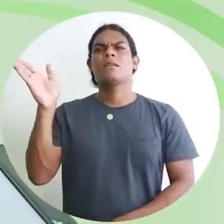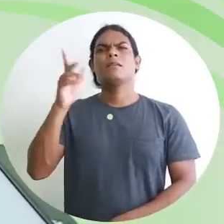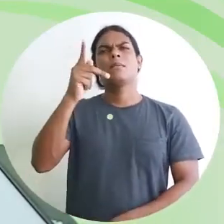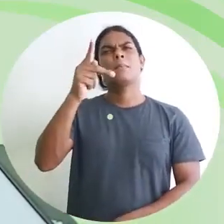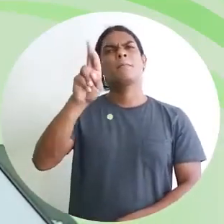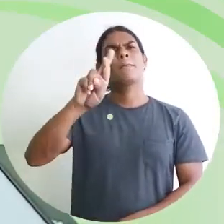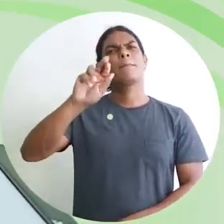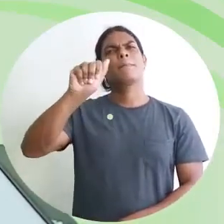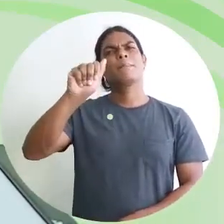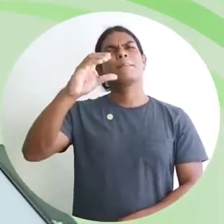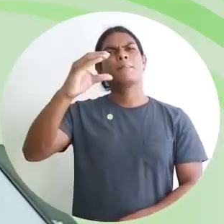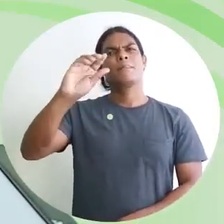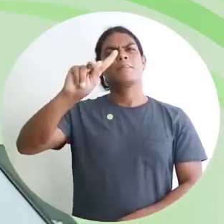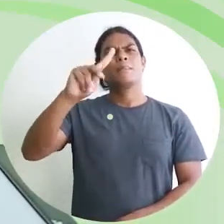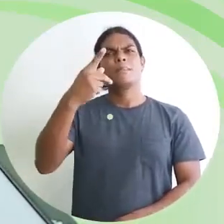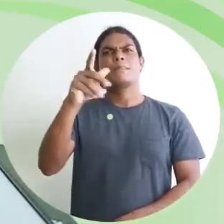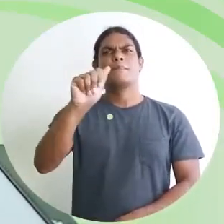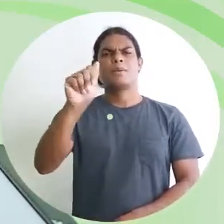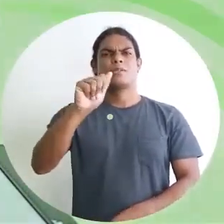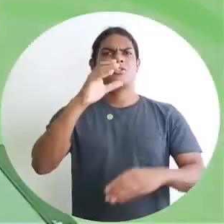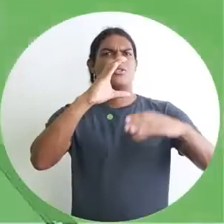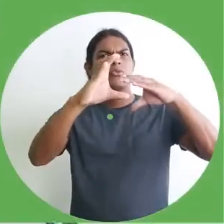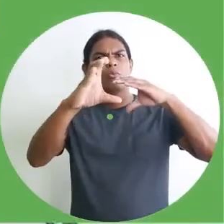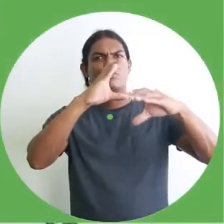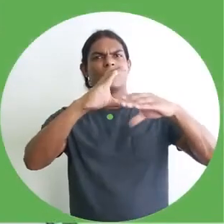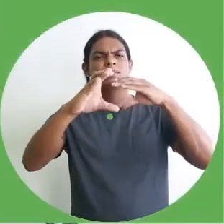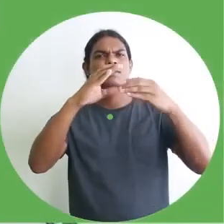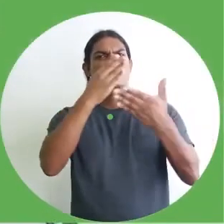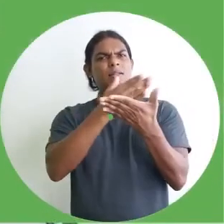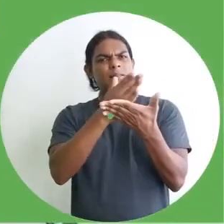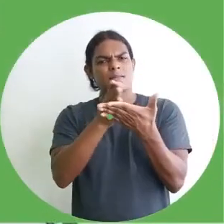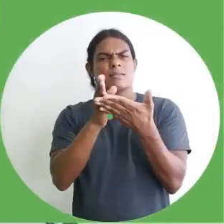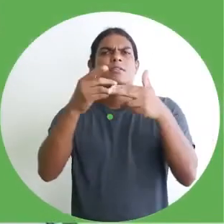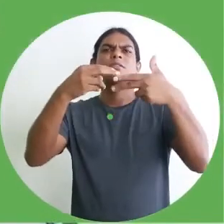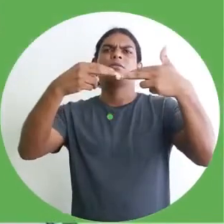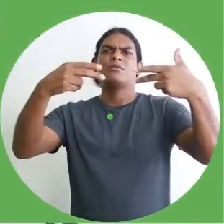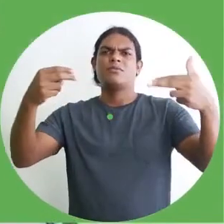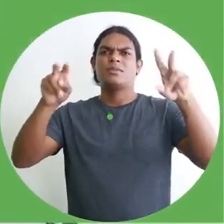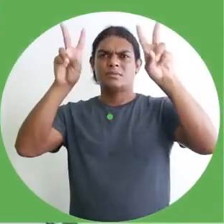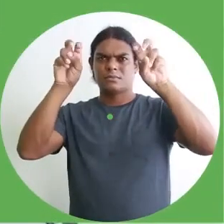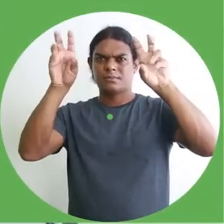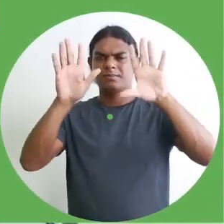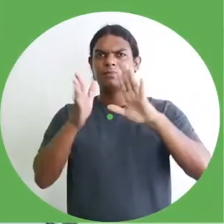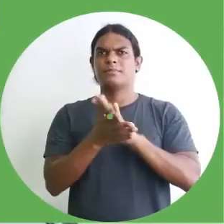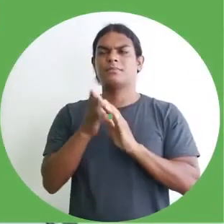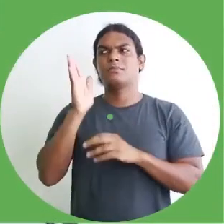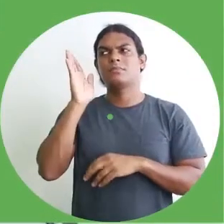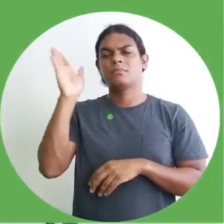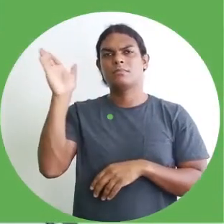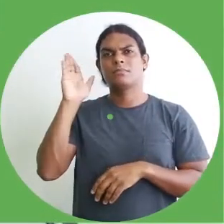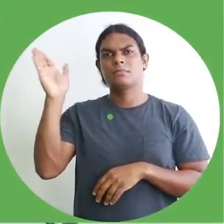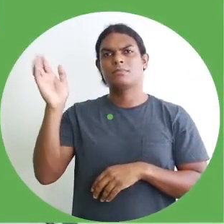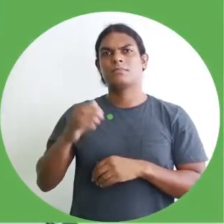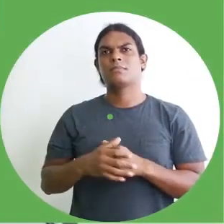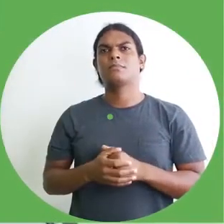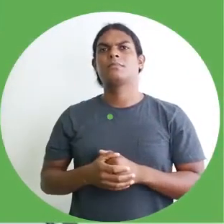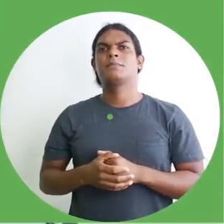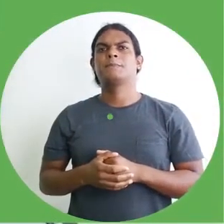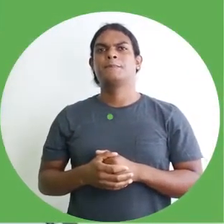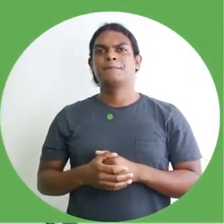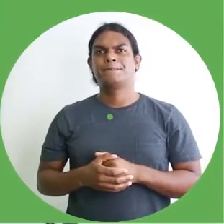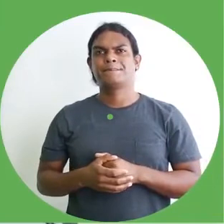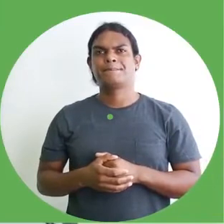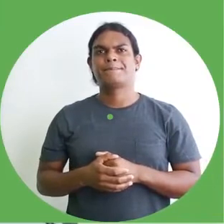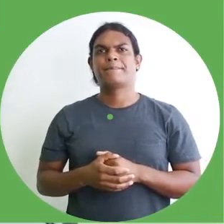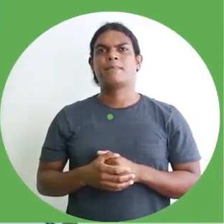pranchas de comunicação, elas são distribuídas por temáticas. Como você pode ver aí no slide, a gente colocou algumas pranchas temáticas aí, que é